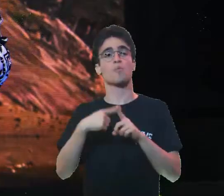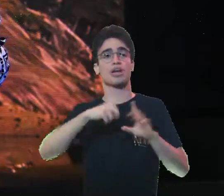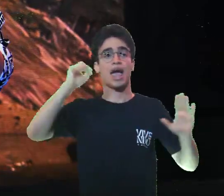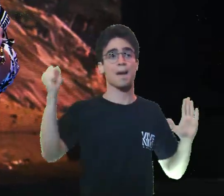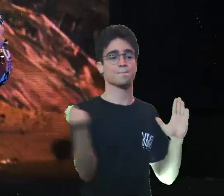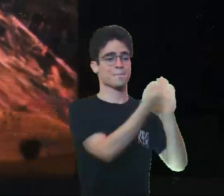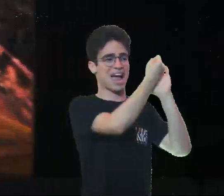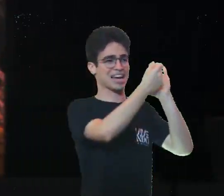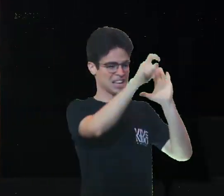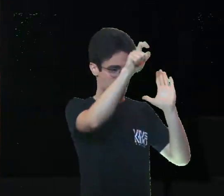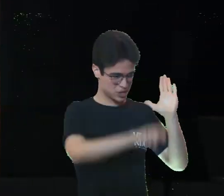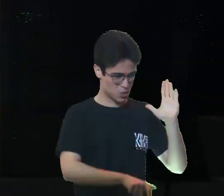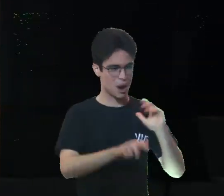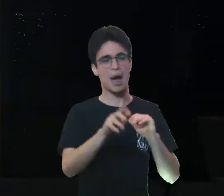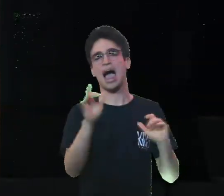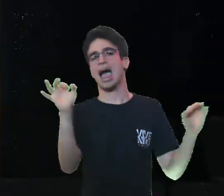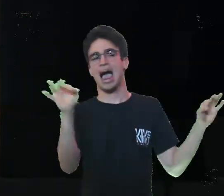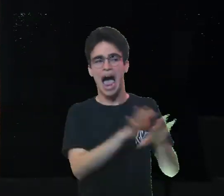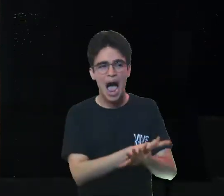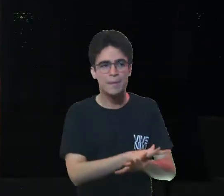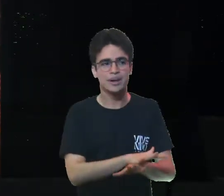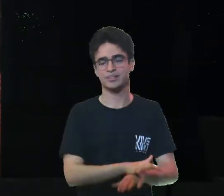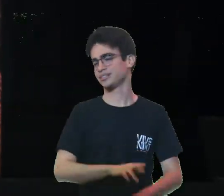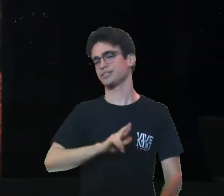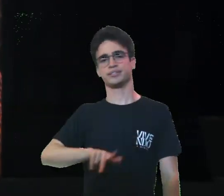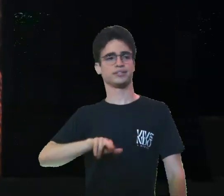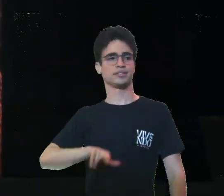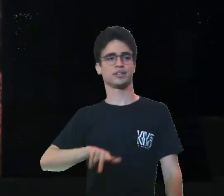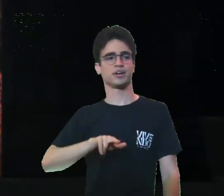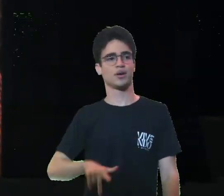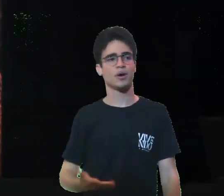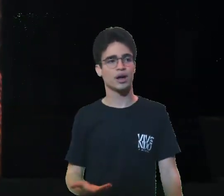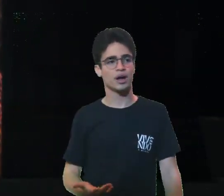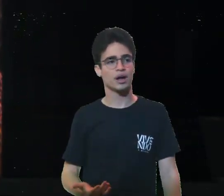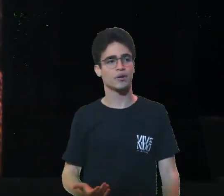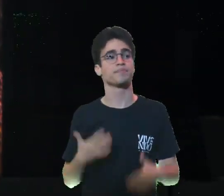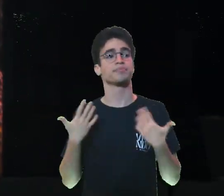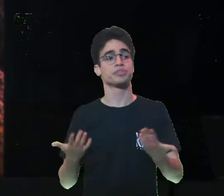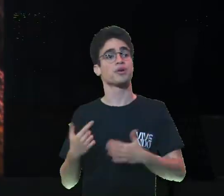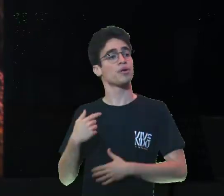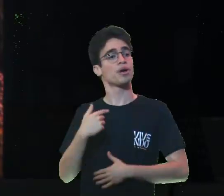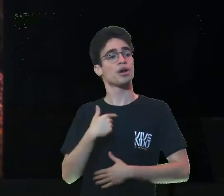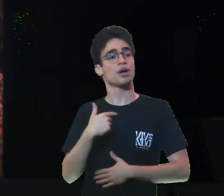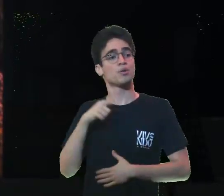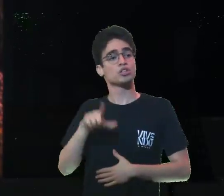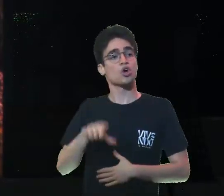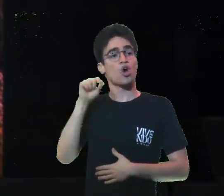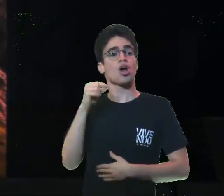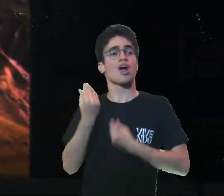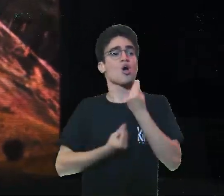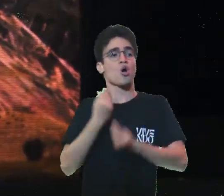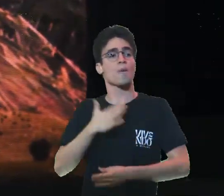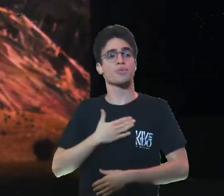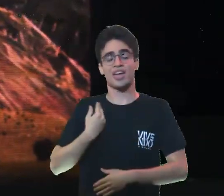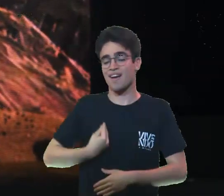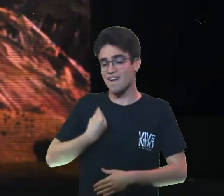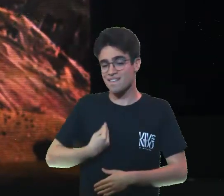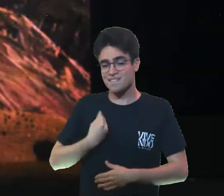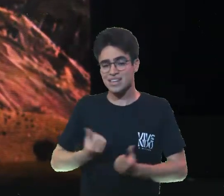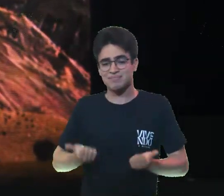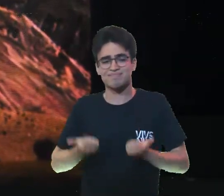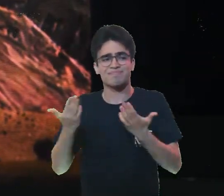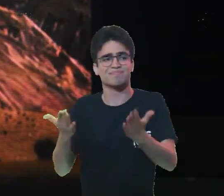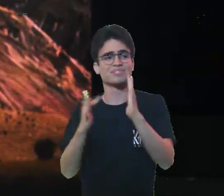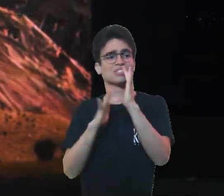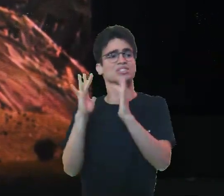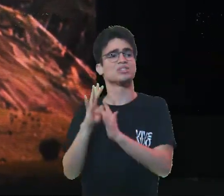com ele. Como é que nós temos escolhido ser gastos? O que vai ser dito sobre nós no